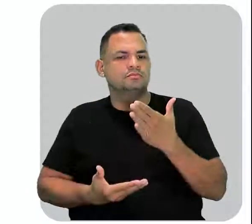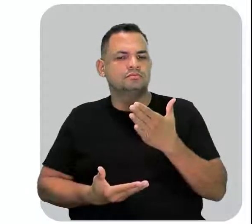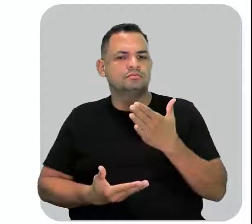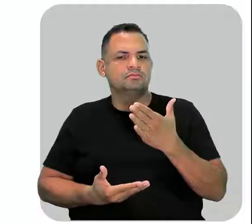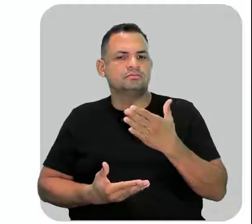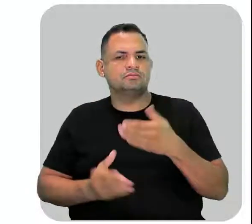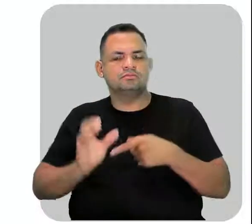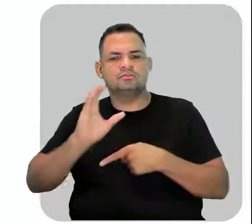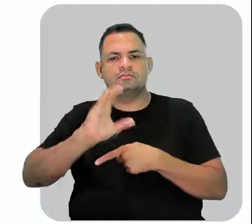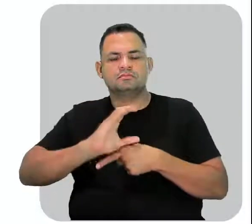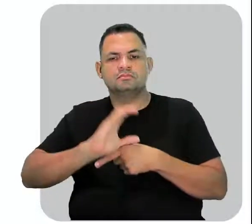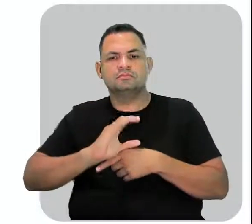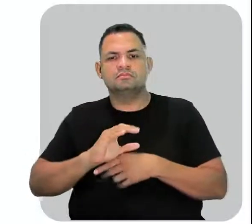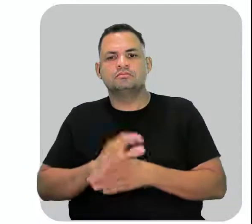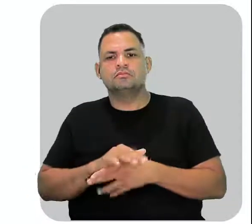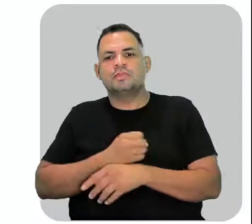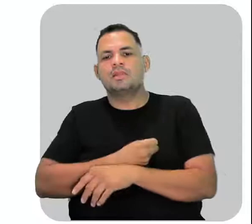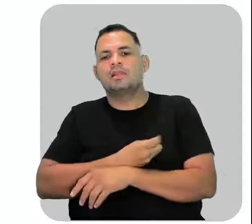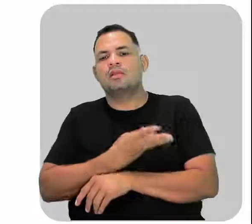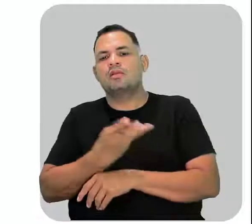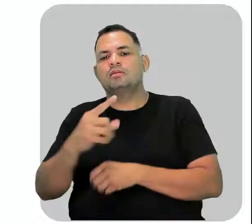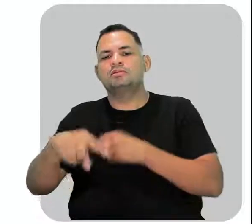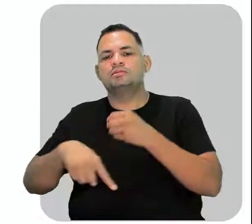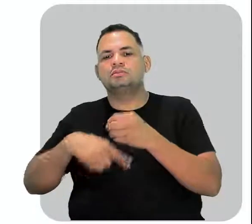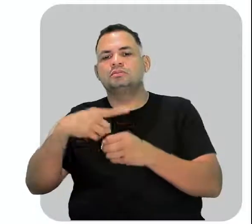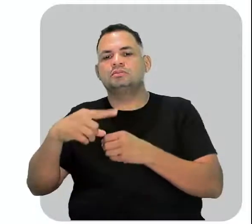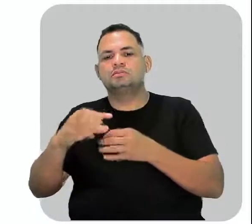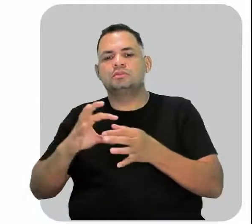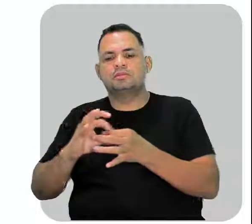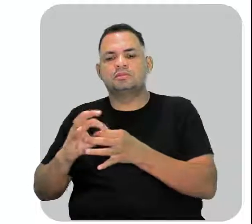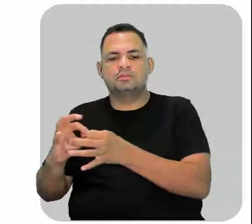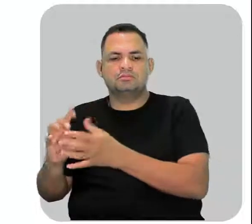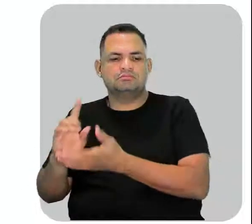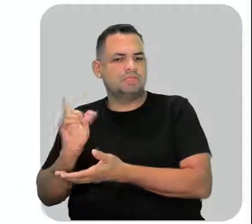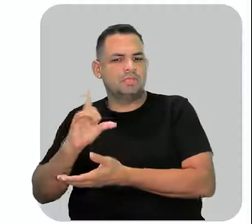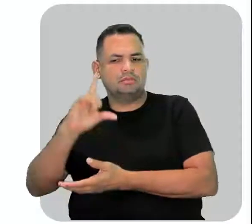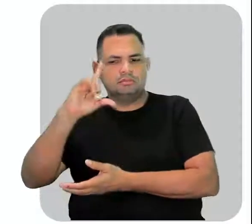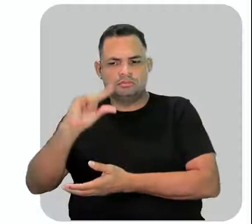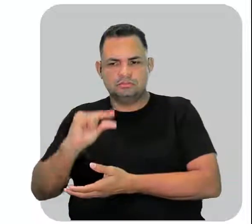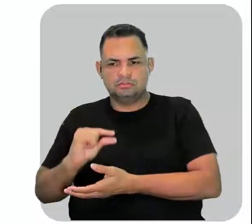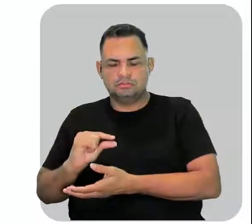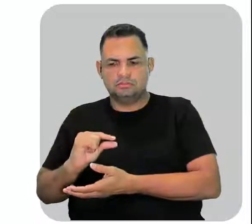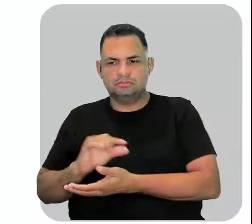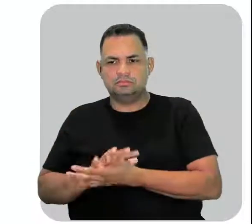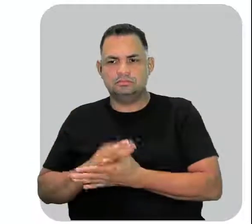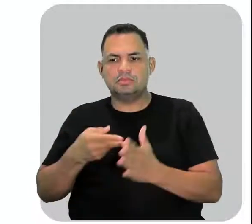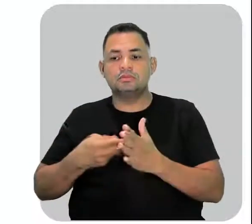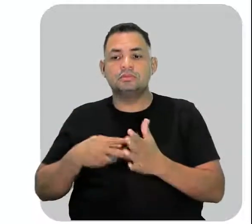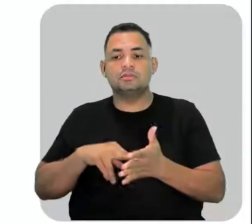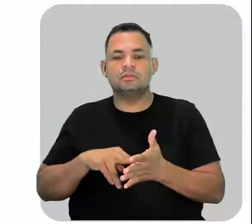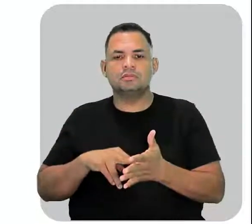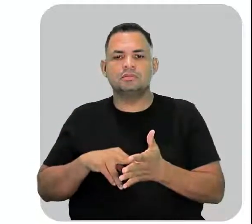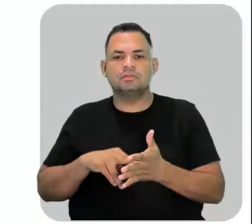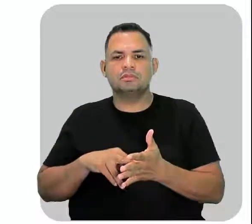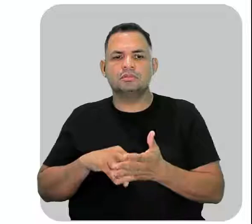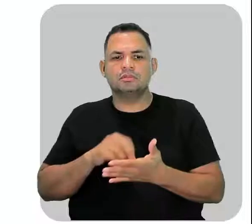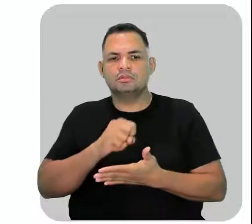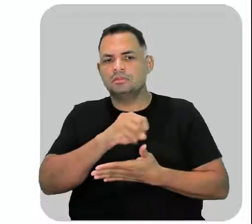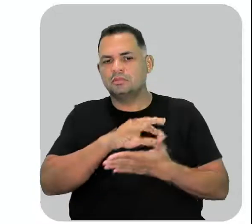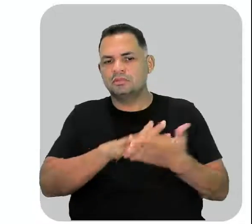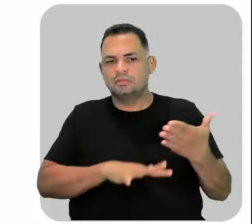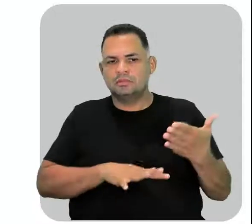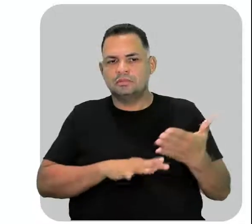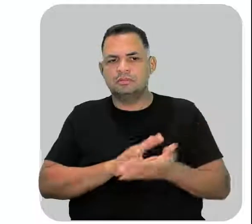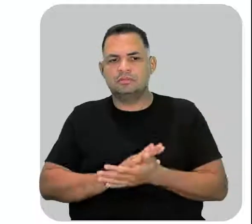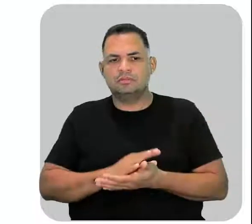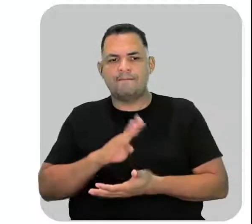carbono. Então, a quantidade de átomos de carbono da cadeia não vai diminuir. Isso significa que as alternativas que